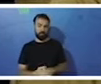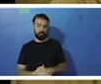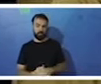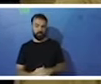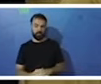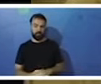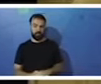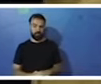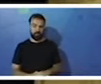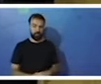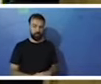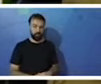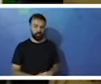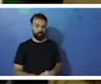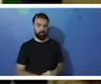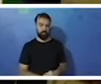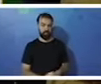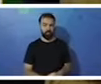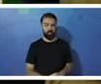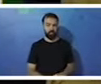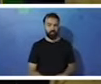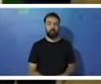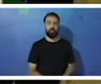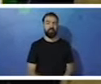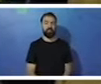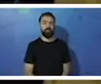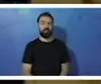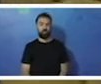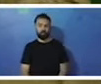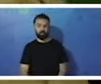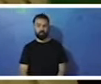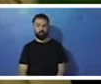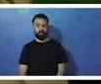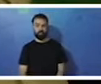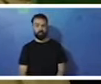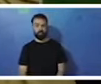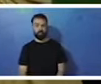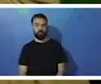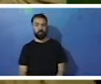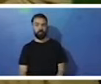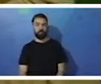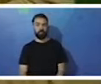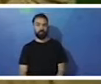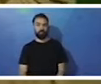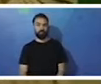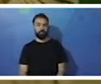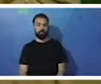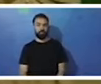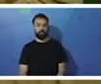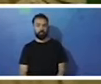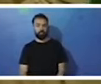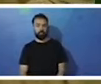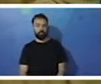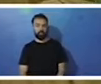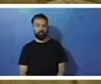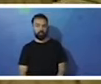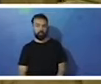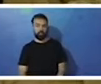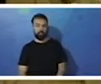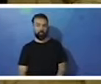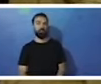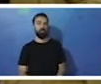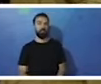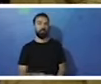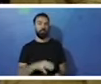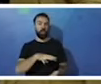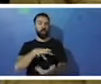até 19. Então, vamos para o próximo. Quantos grupos de 10 cabem